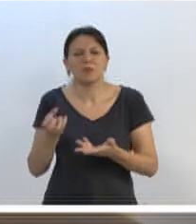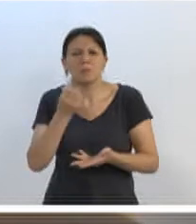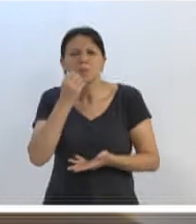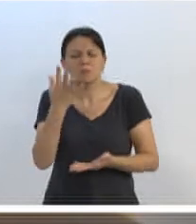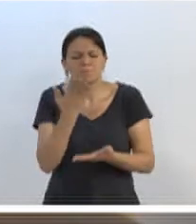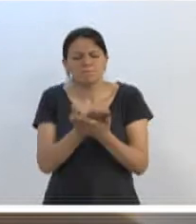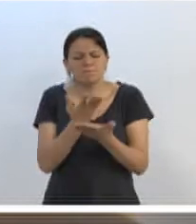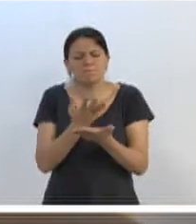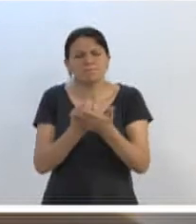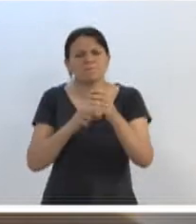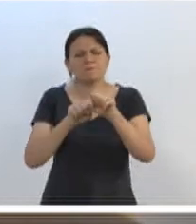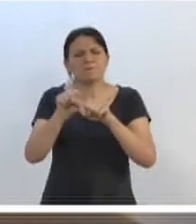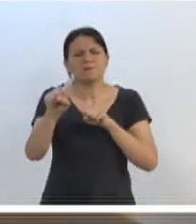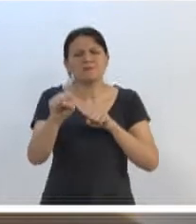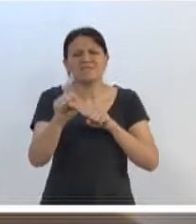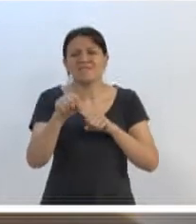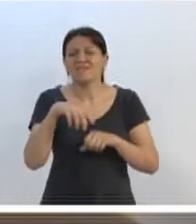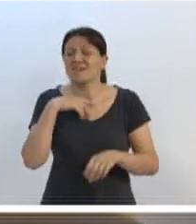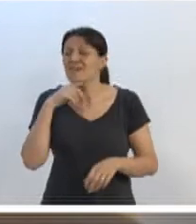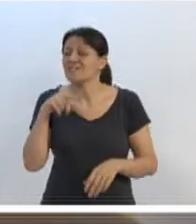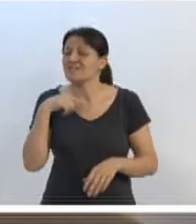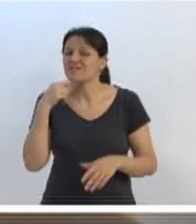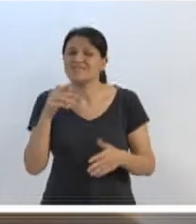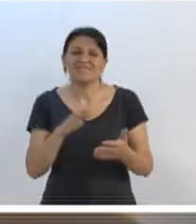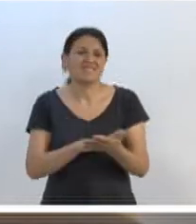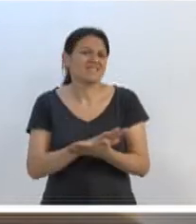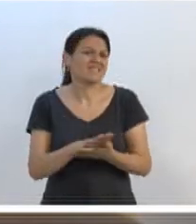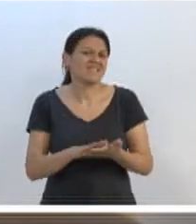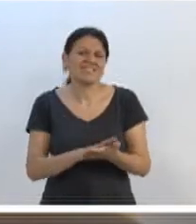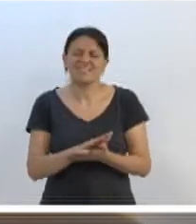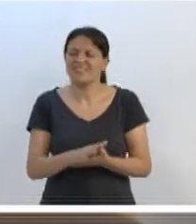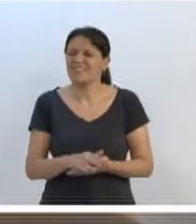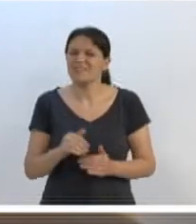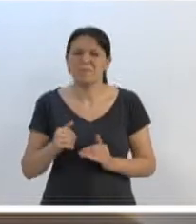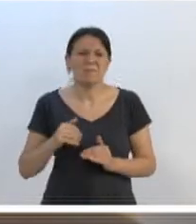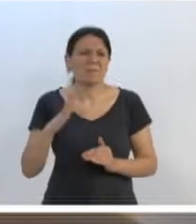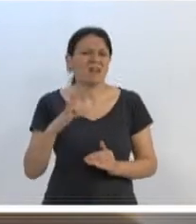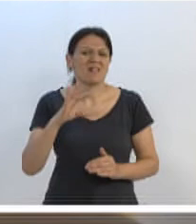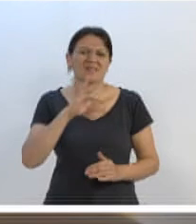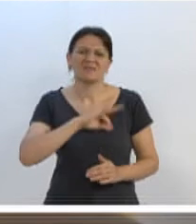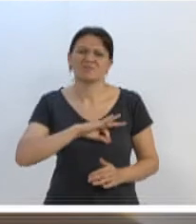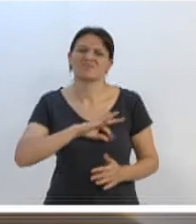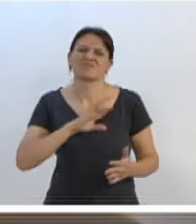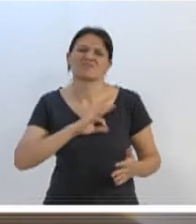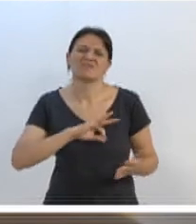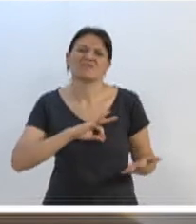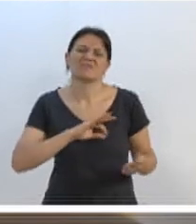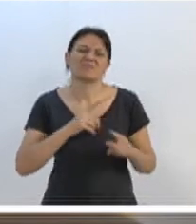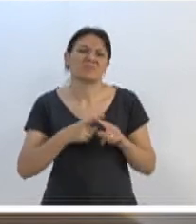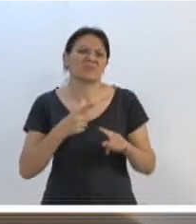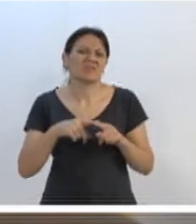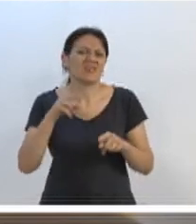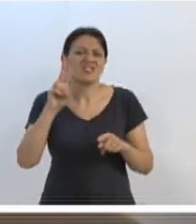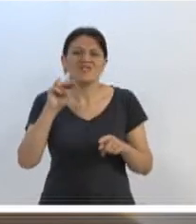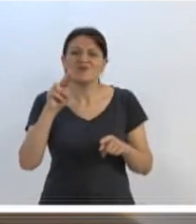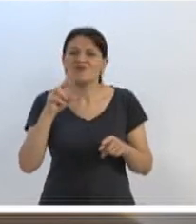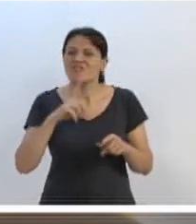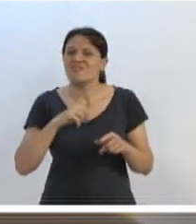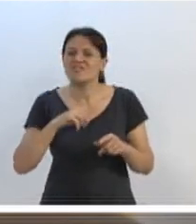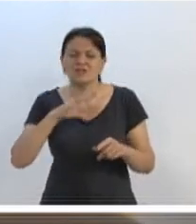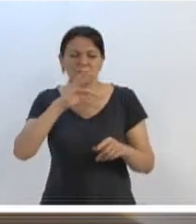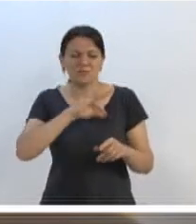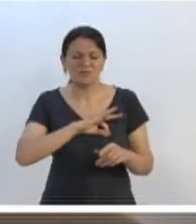estudos, não adiantou de nada nós contratar mais policiais e mais presídio que nunca vai ter presídio policial que